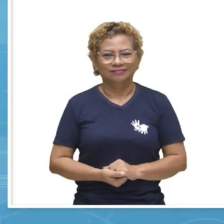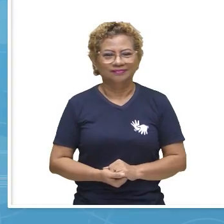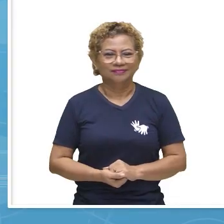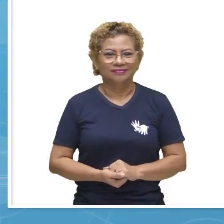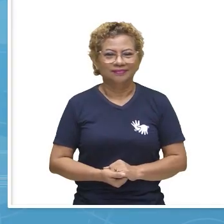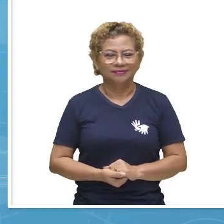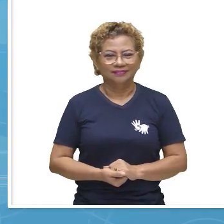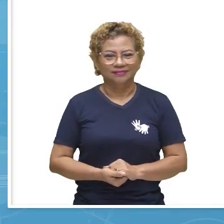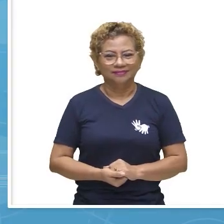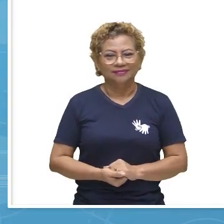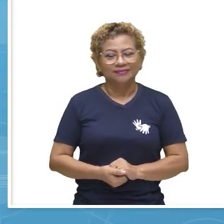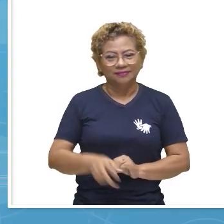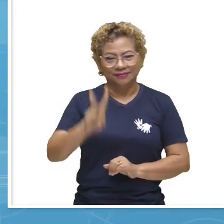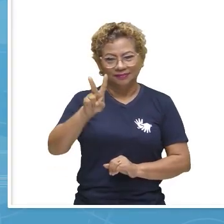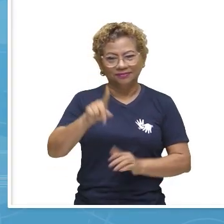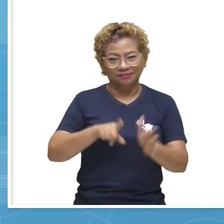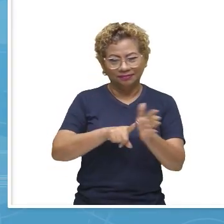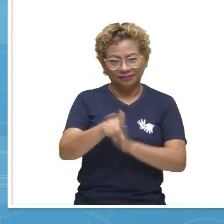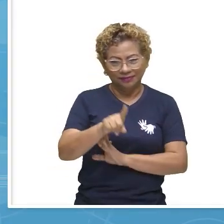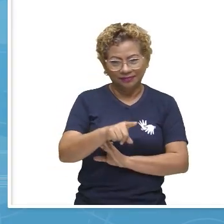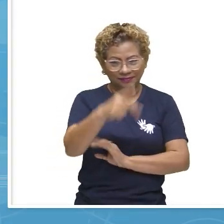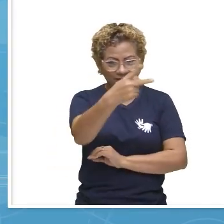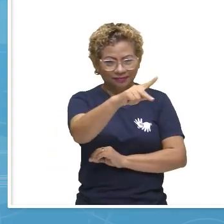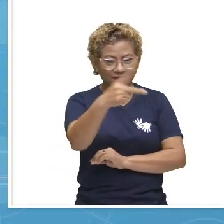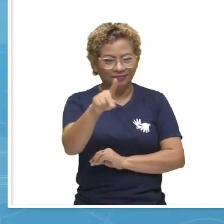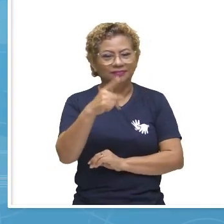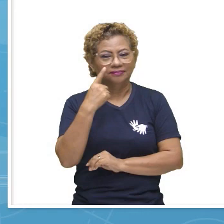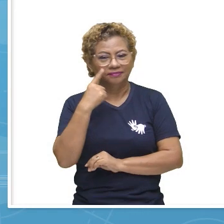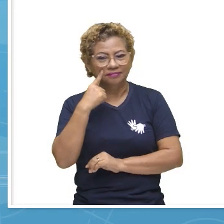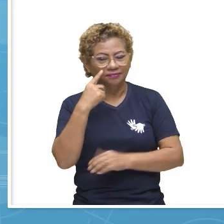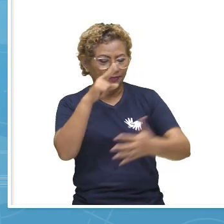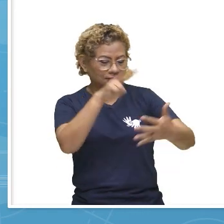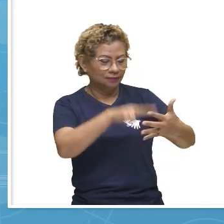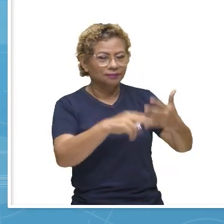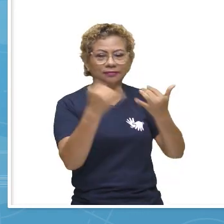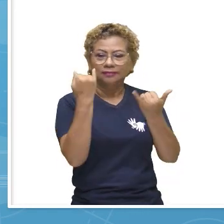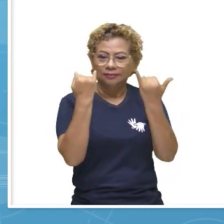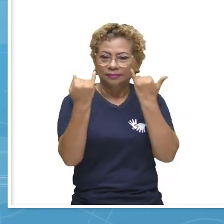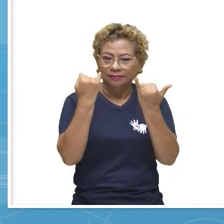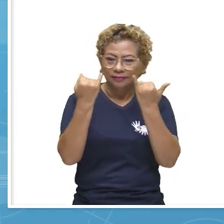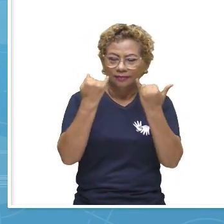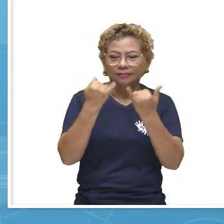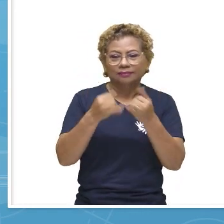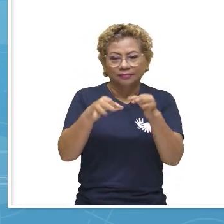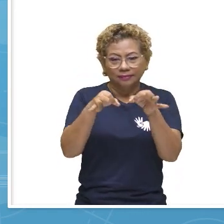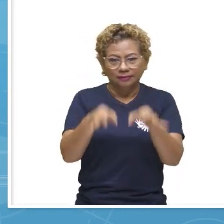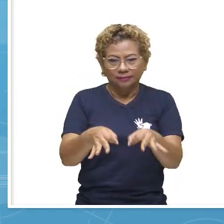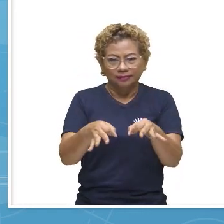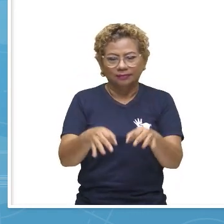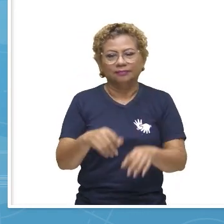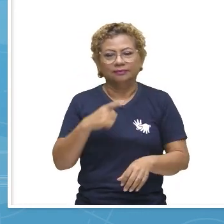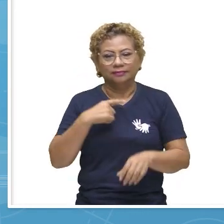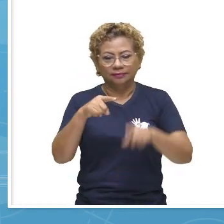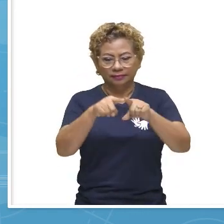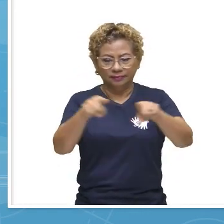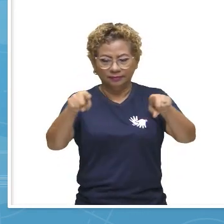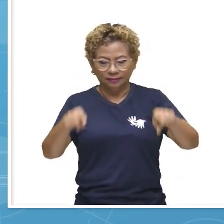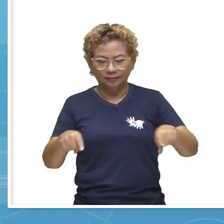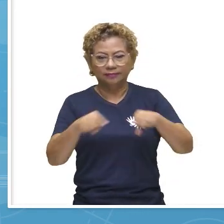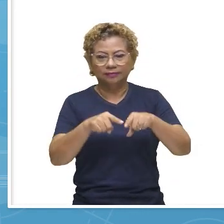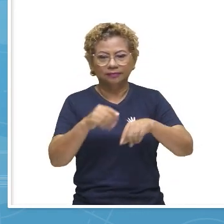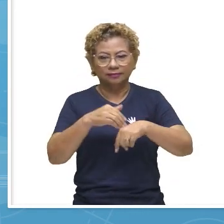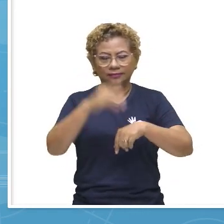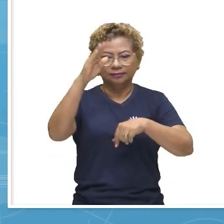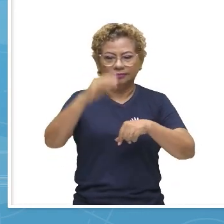Duas questões aí para vocês, tá bom? Verifiquem aí como vocês podem resolver. Tem esse quadrado que ele quer aumentar, eu quero saber a medida